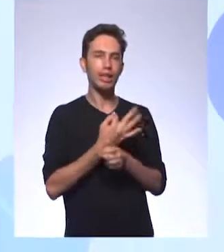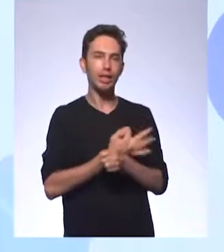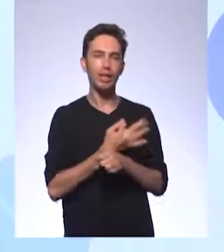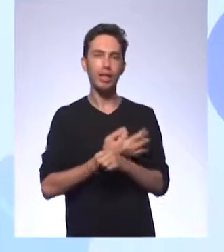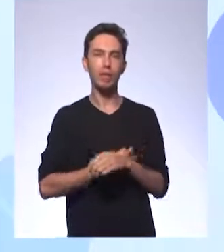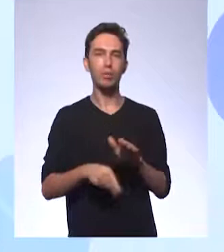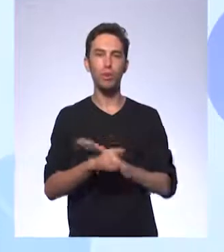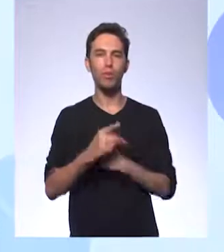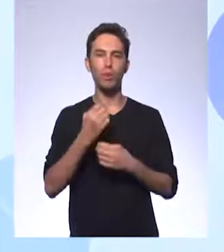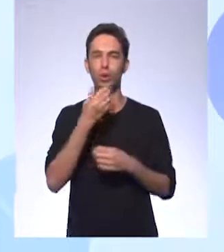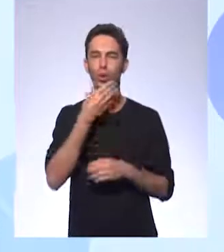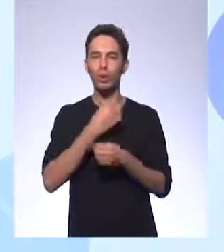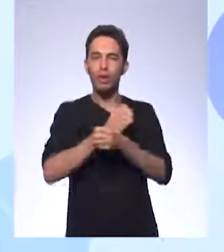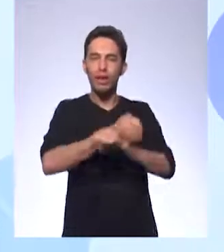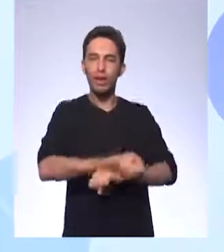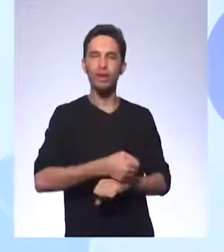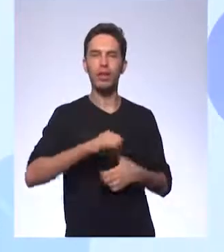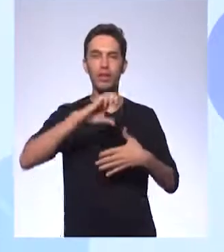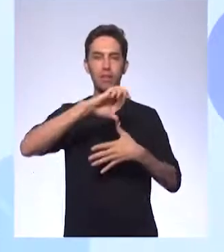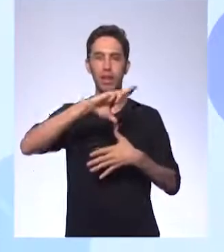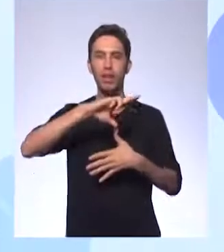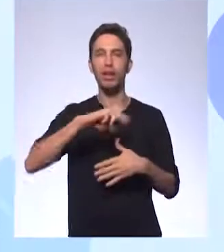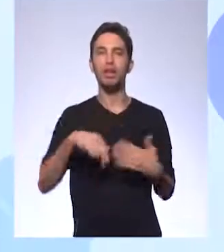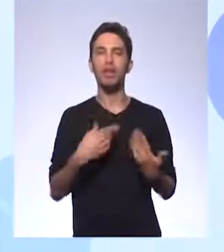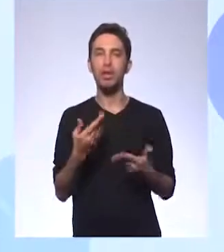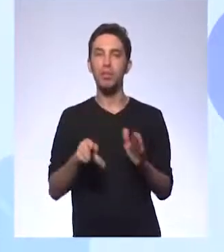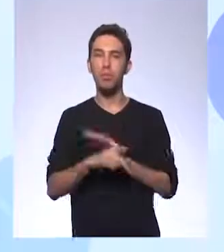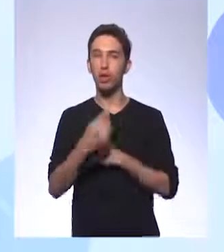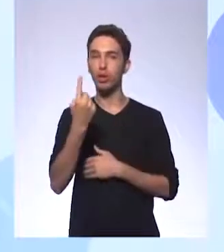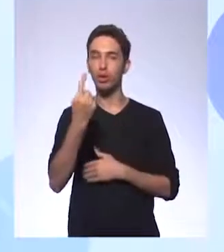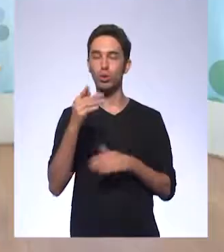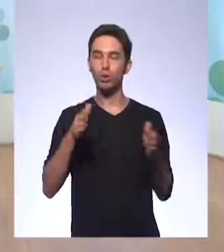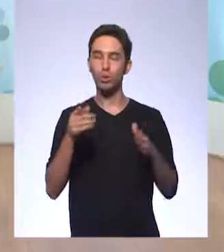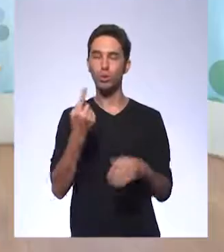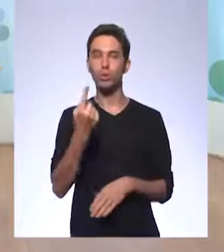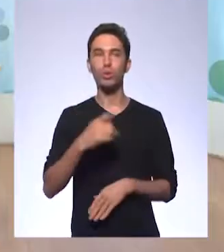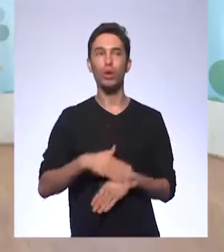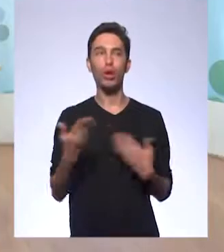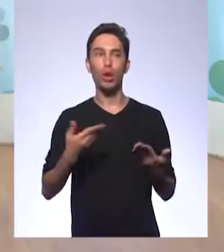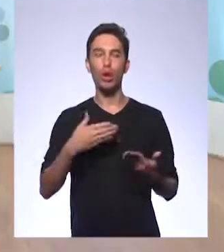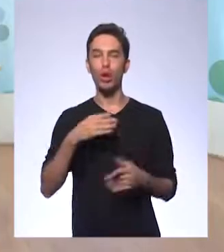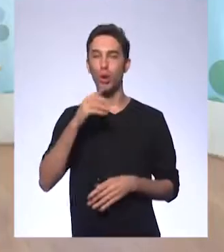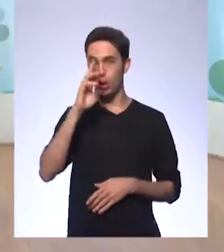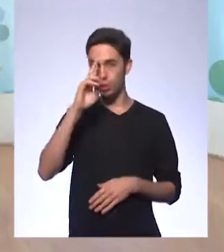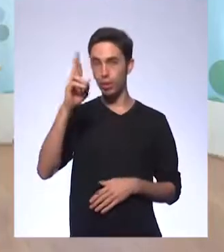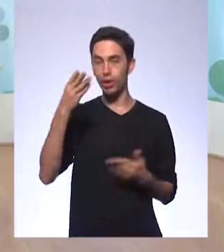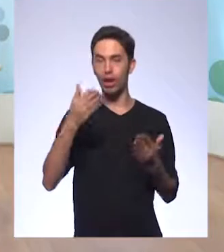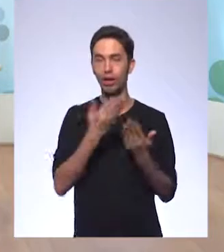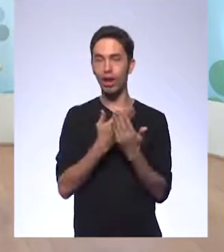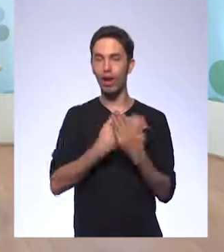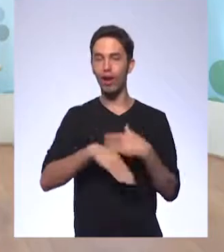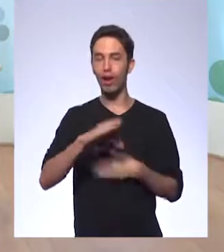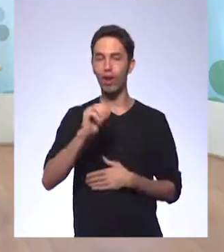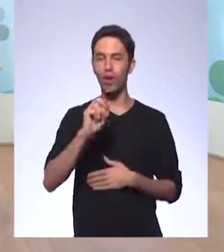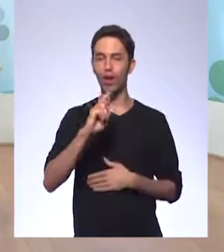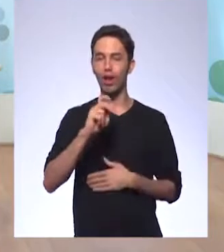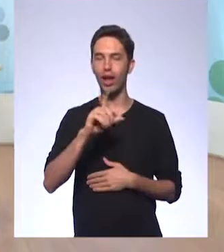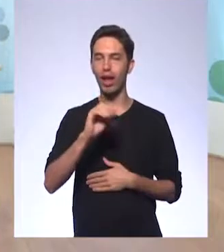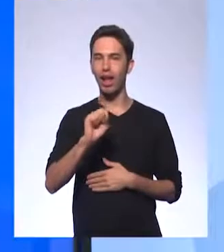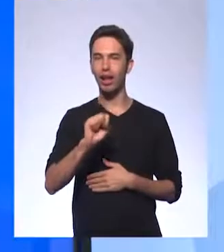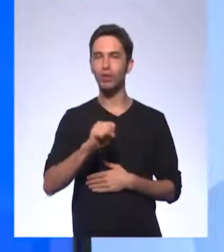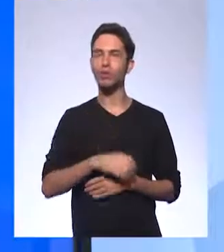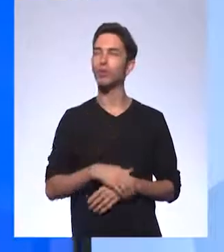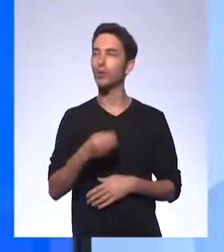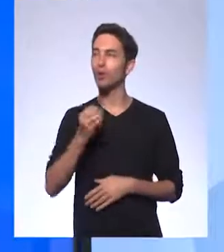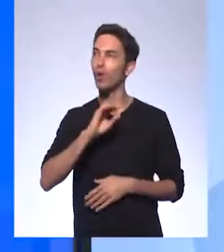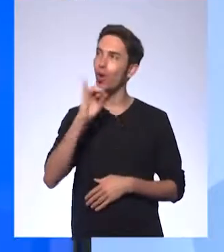Latina, parte 1. A aula será ministrada pelo professor Carlos Neri. Olá, professor Carlos. Olá, professora Janaína,